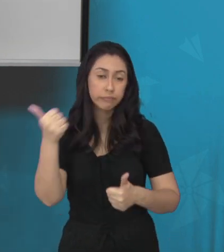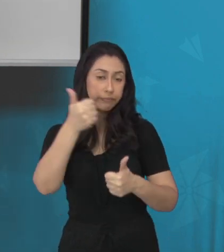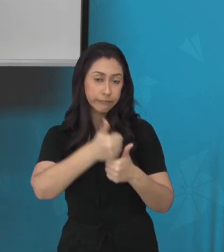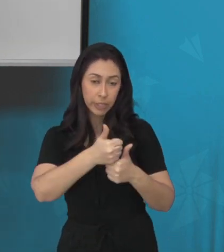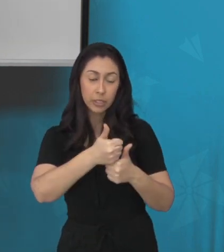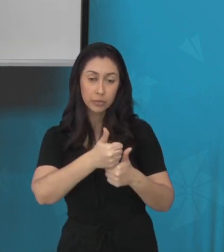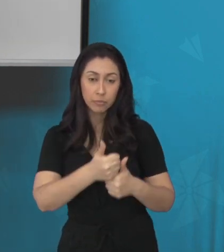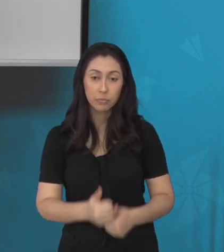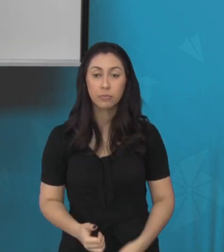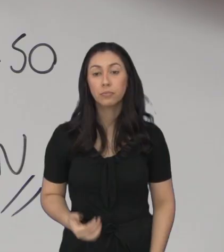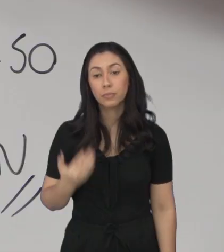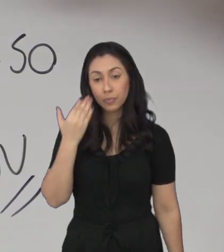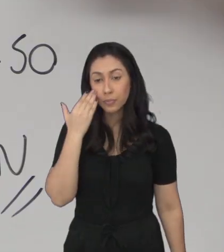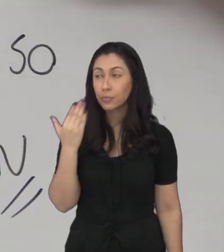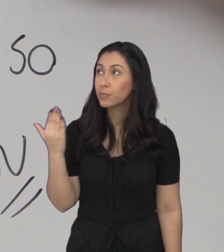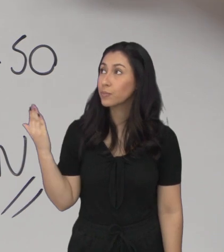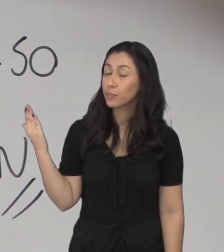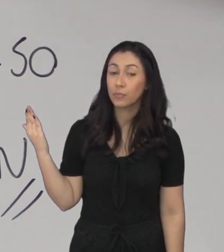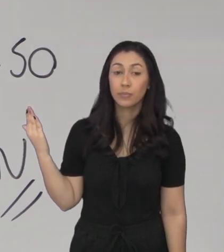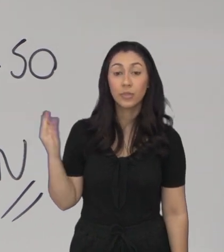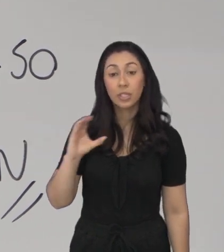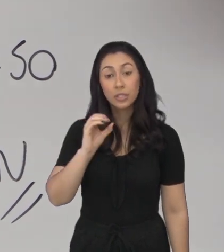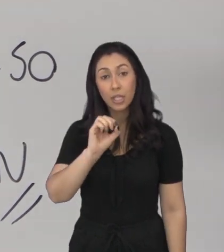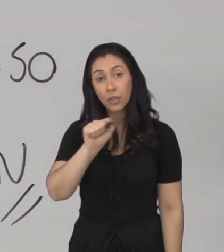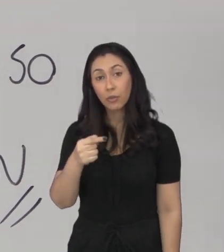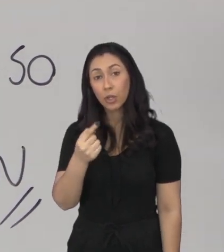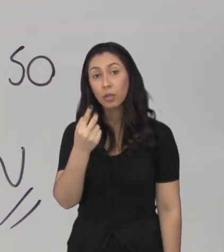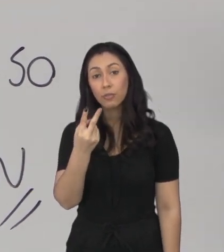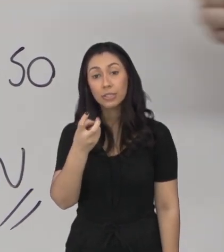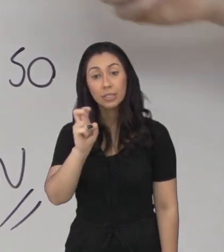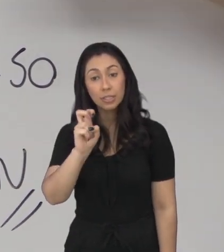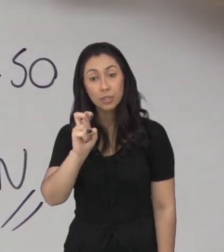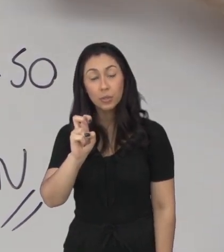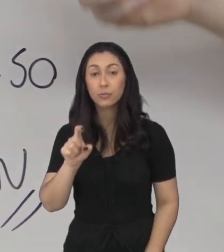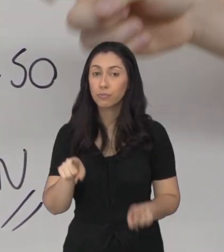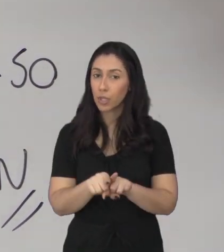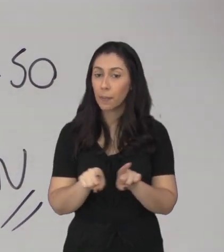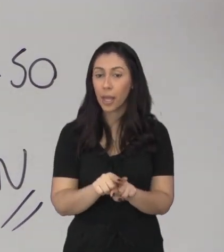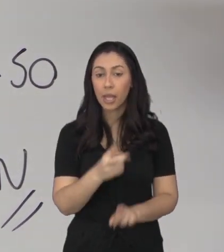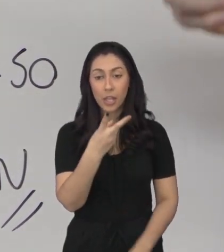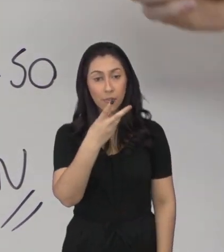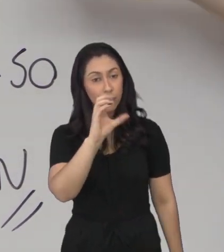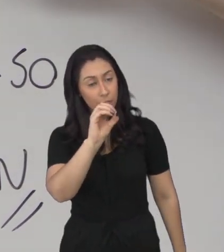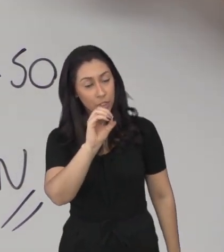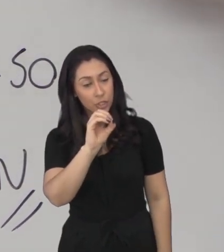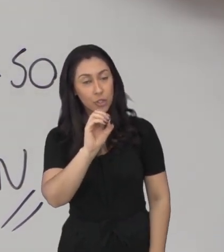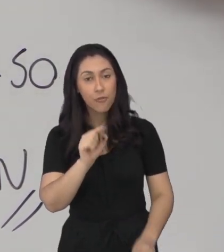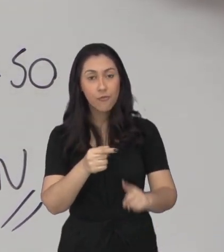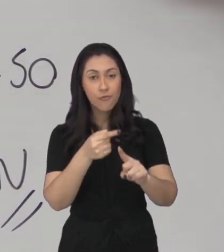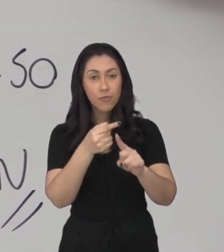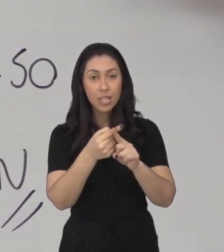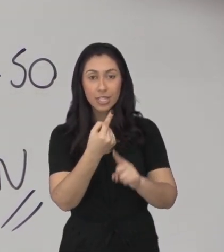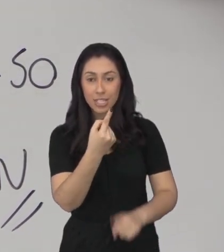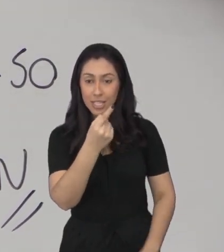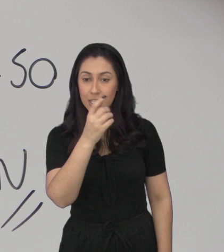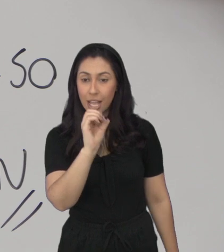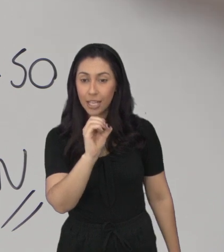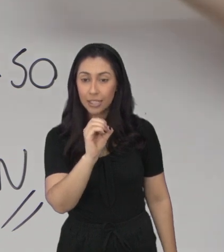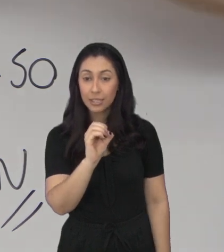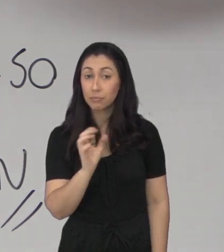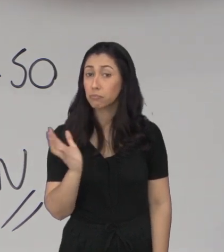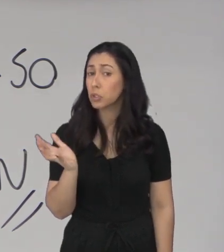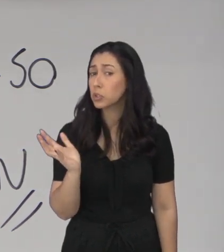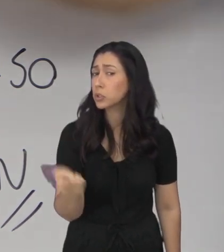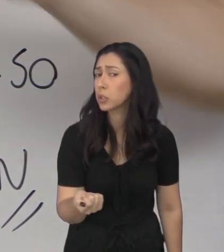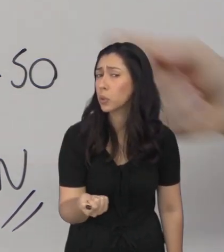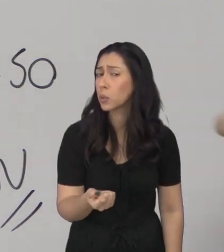Mi 0,25, massa eu tenho que são 20 quilos, gravidade 10 metros por segundo ao quadrado,